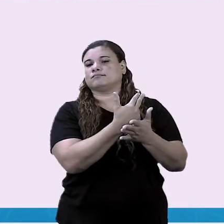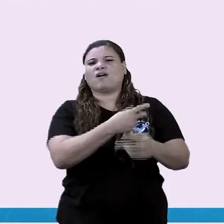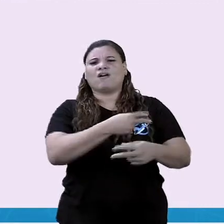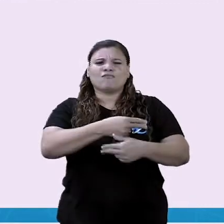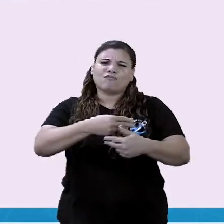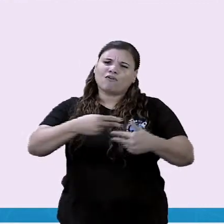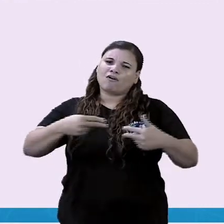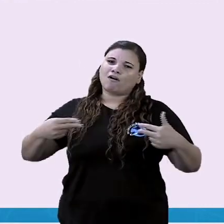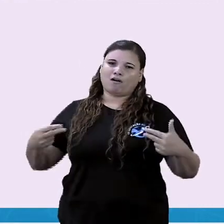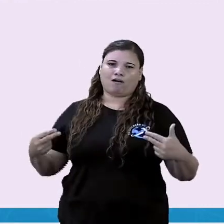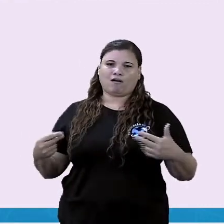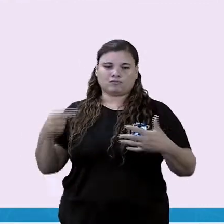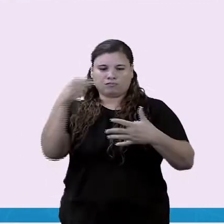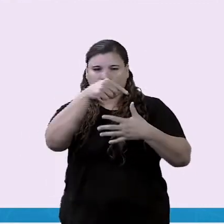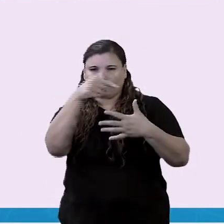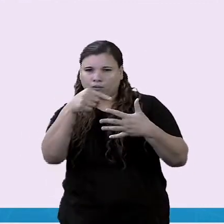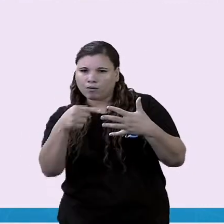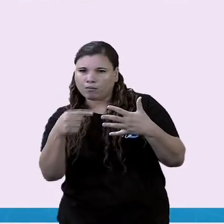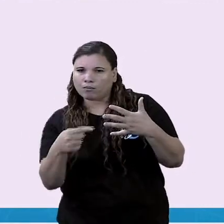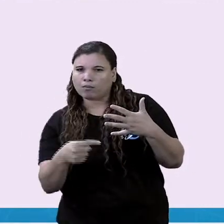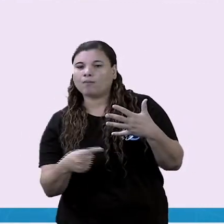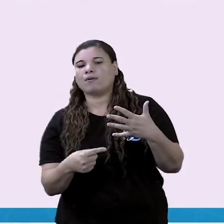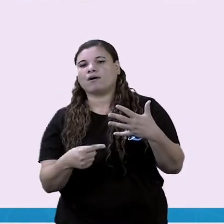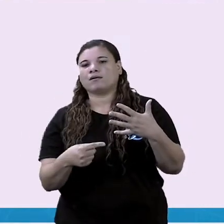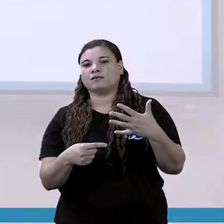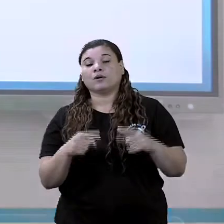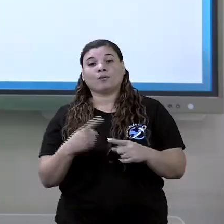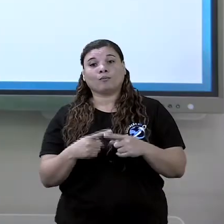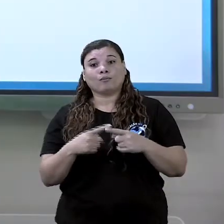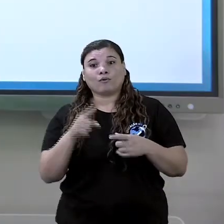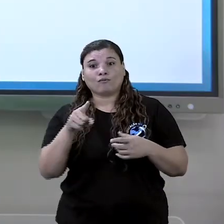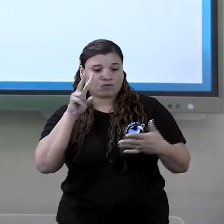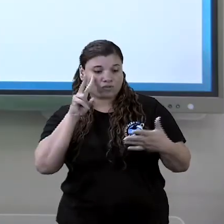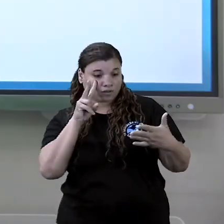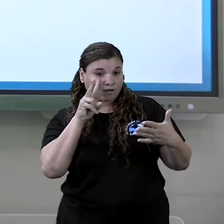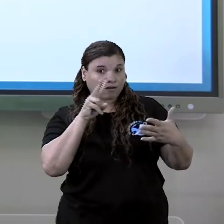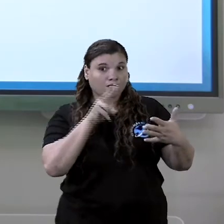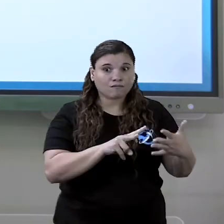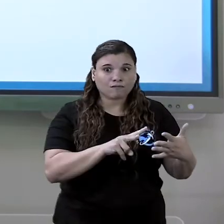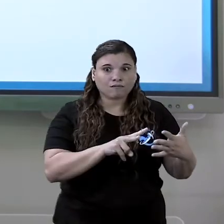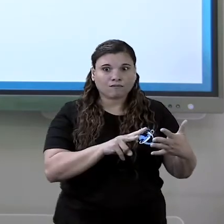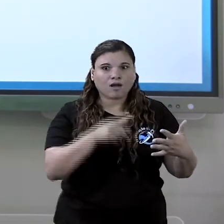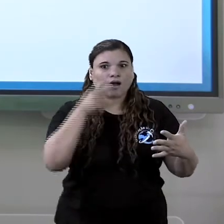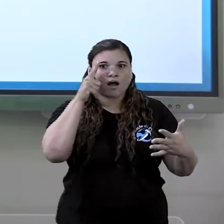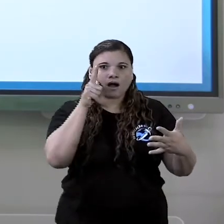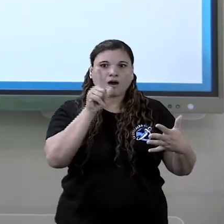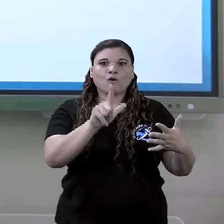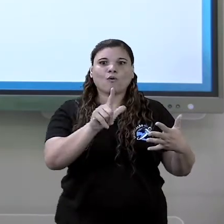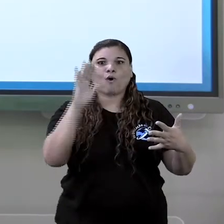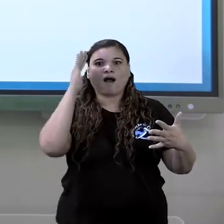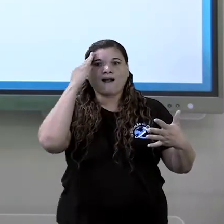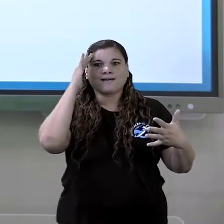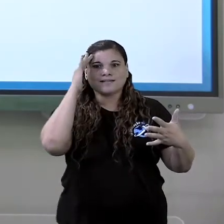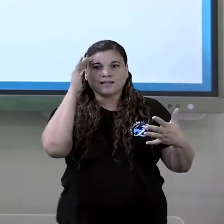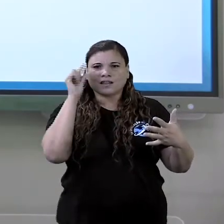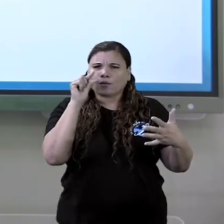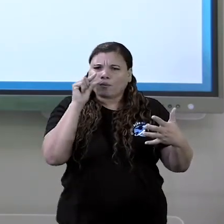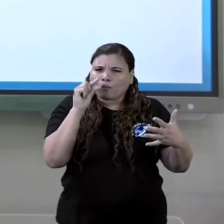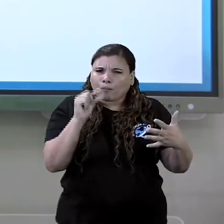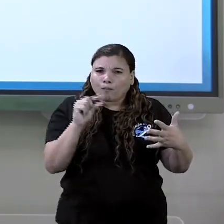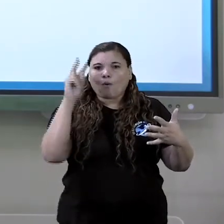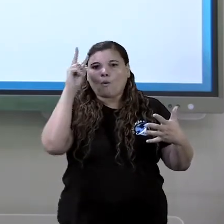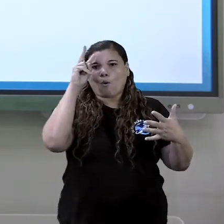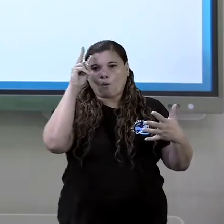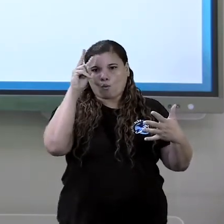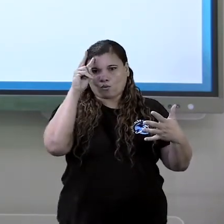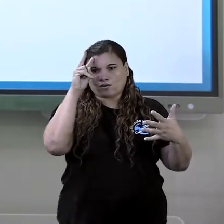isso mesmo? Então, tudo aquilo que você consegue visualizar são fontes históricas visuais. A partir